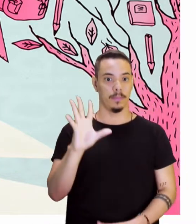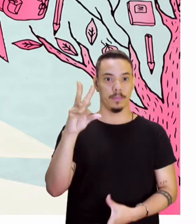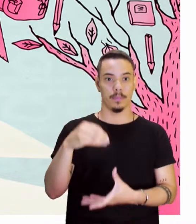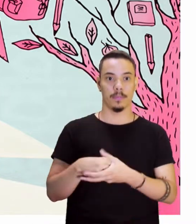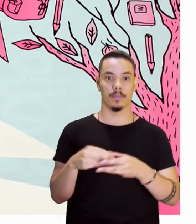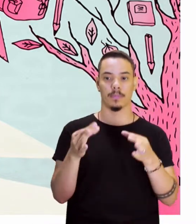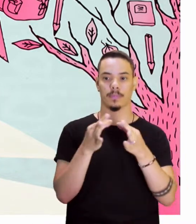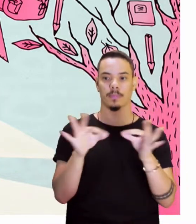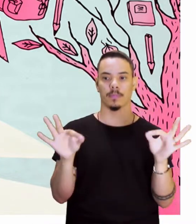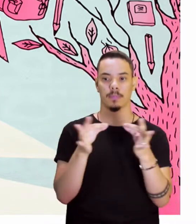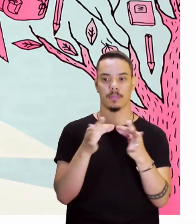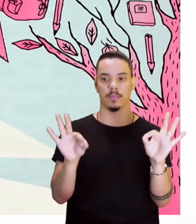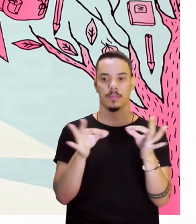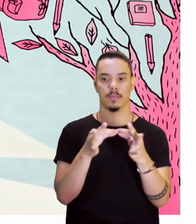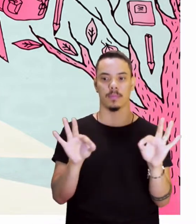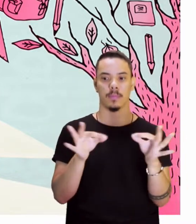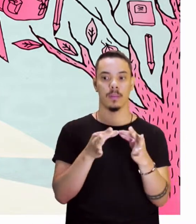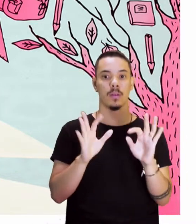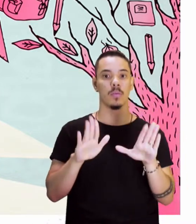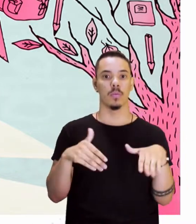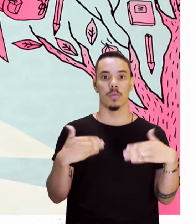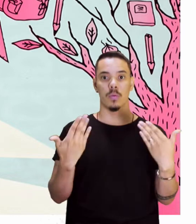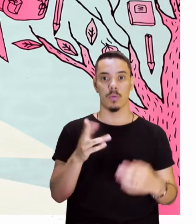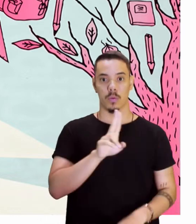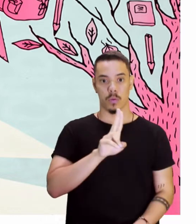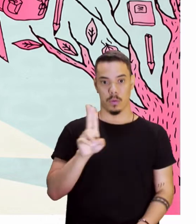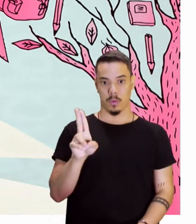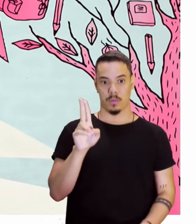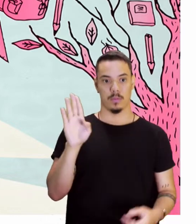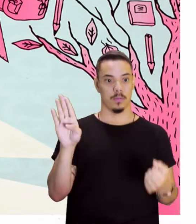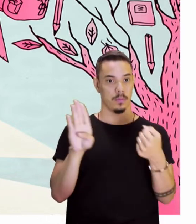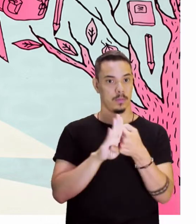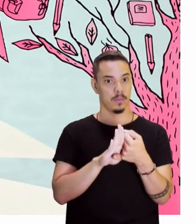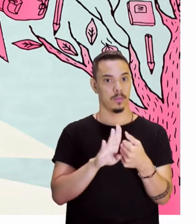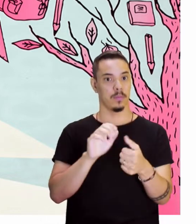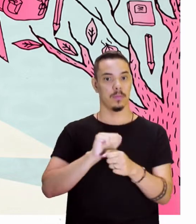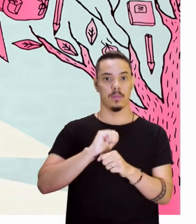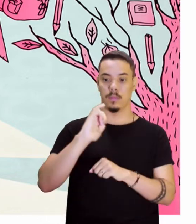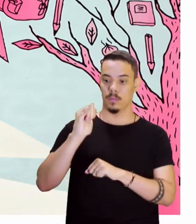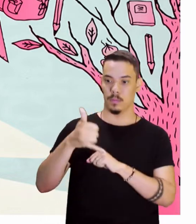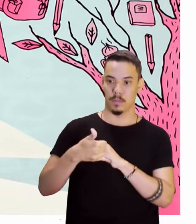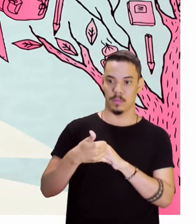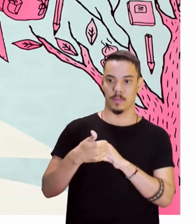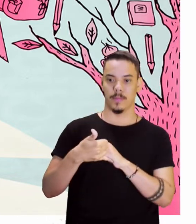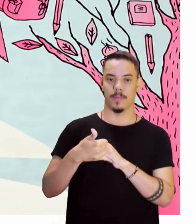quais são os nomes? Preste atenção. Substantivo, adjetivo,